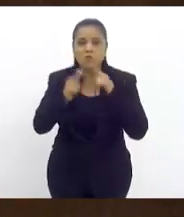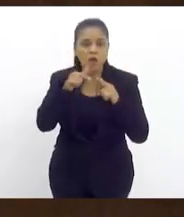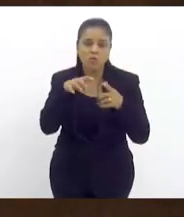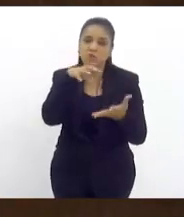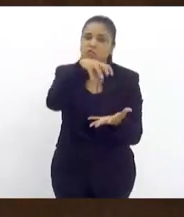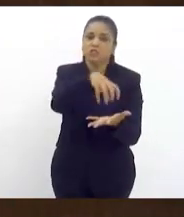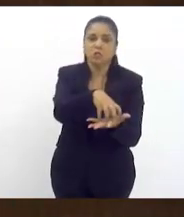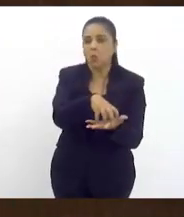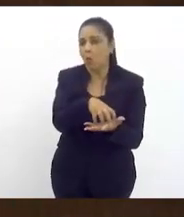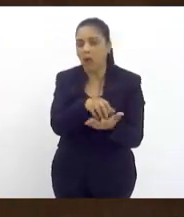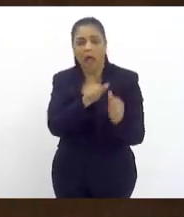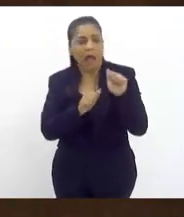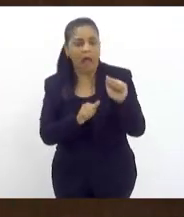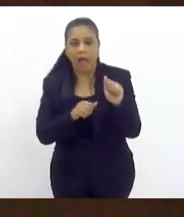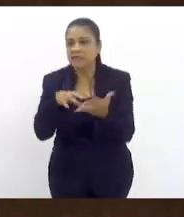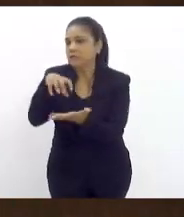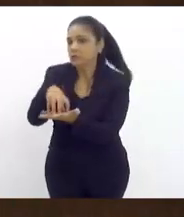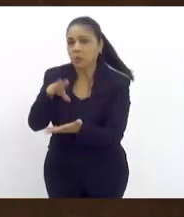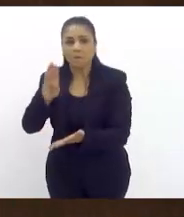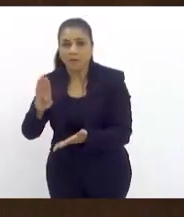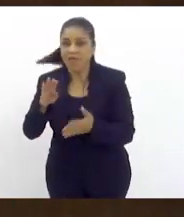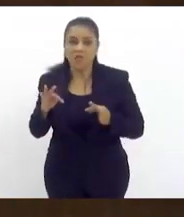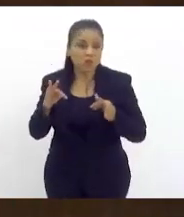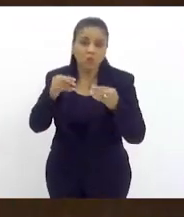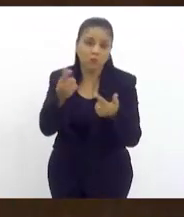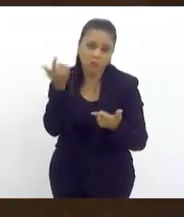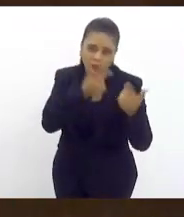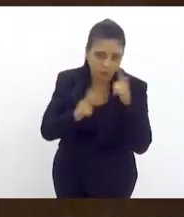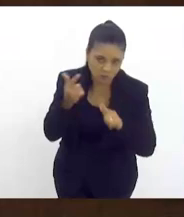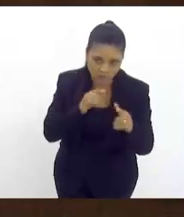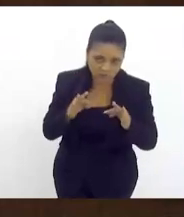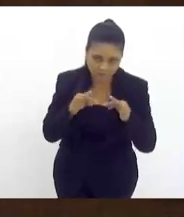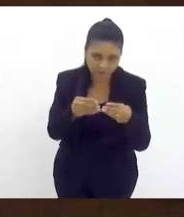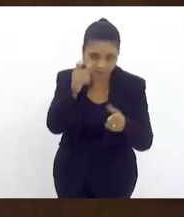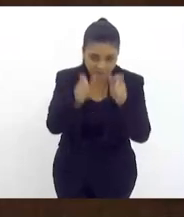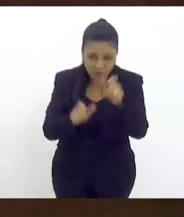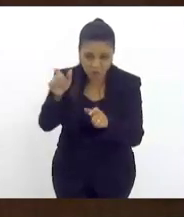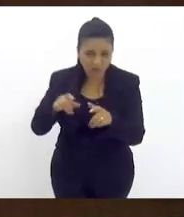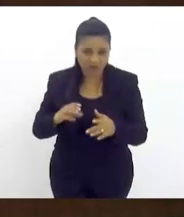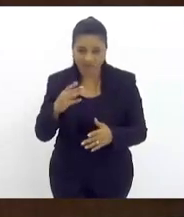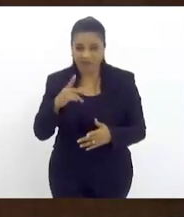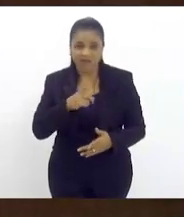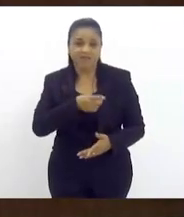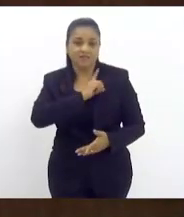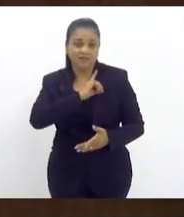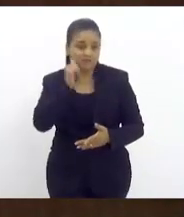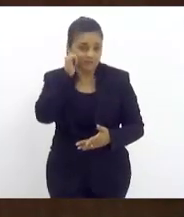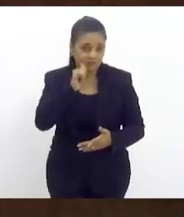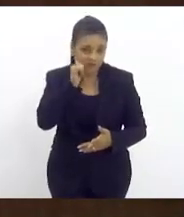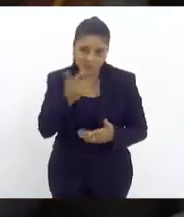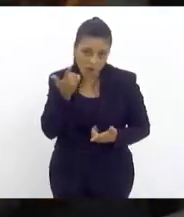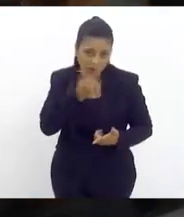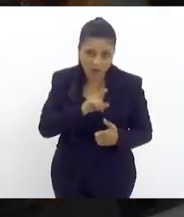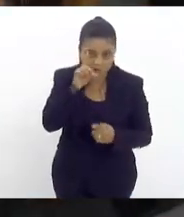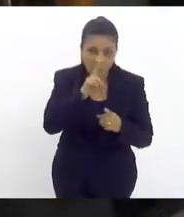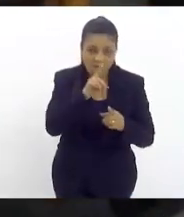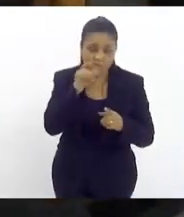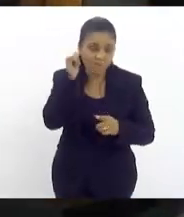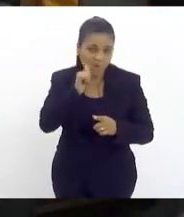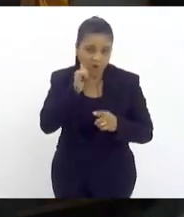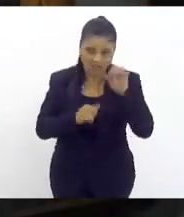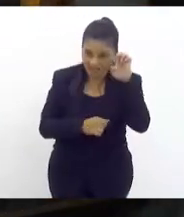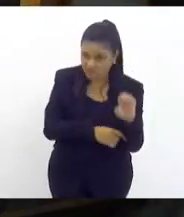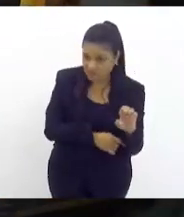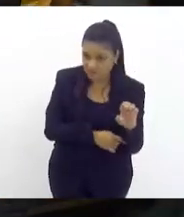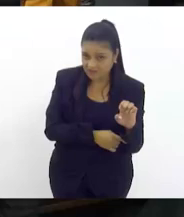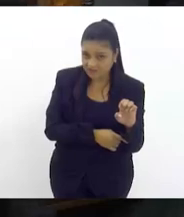setor A ou B, é um ganho para todo mundo. Vai dizer que a DEAN é um ganho só para as mulheres feministas de esquerda. Vai